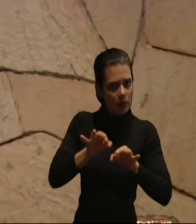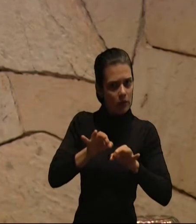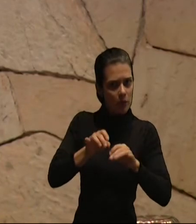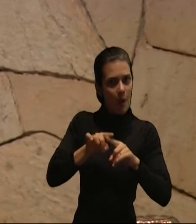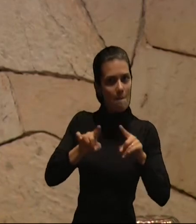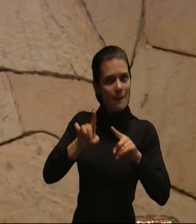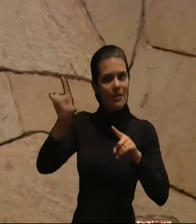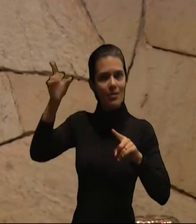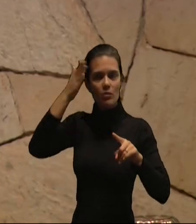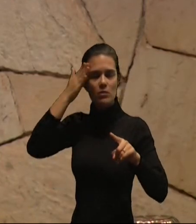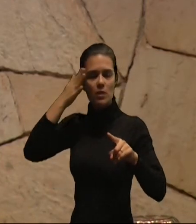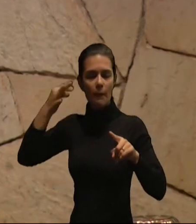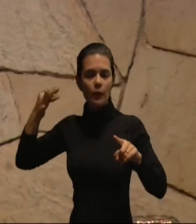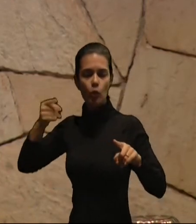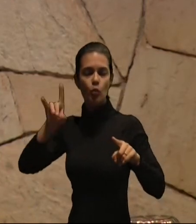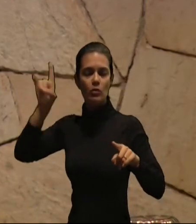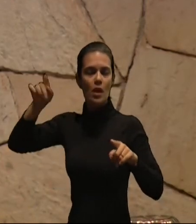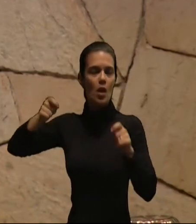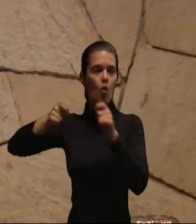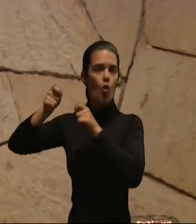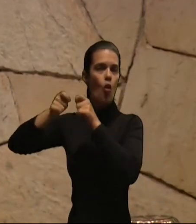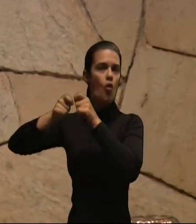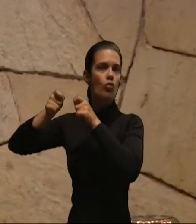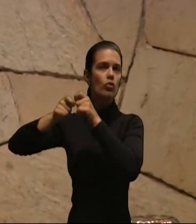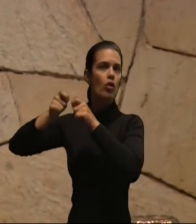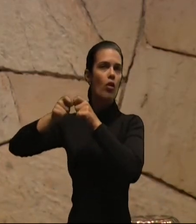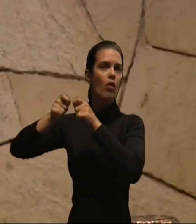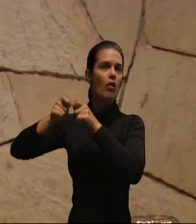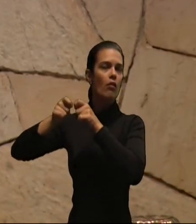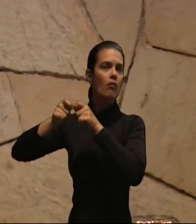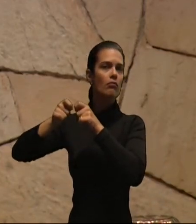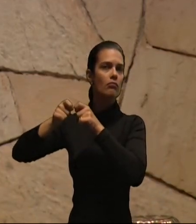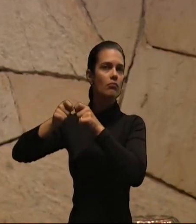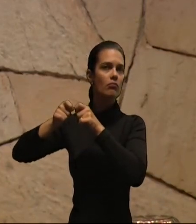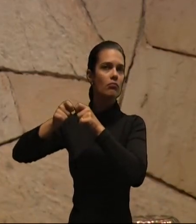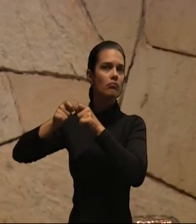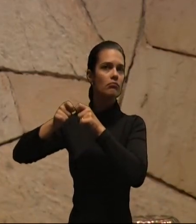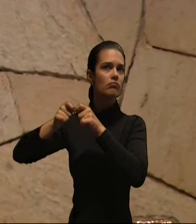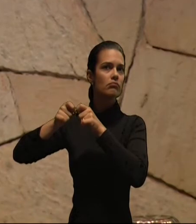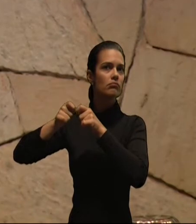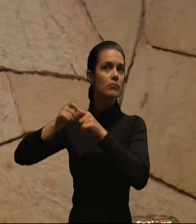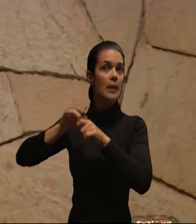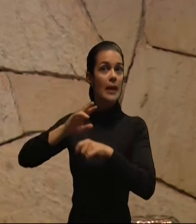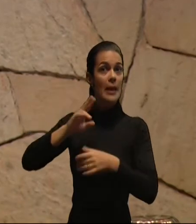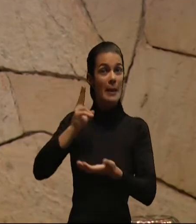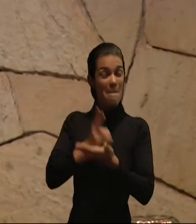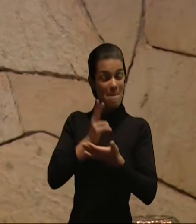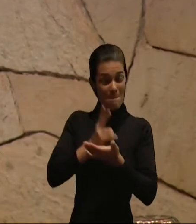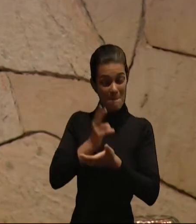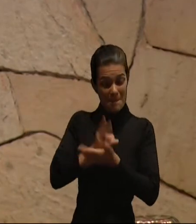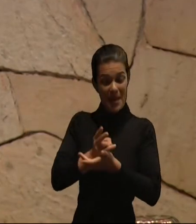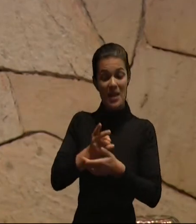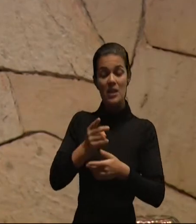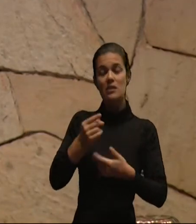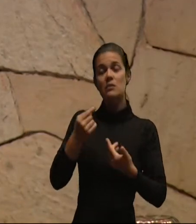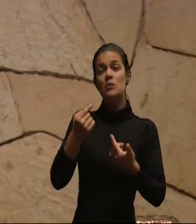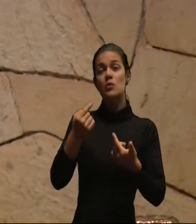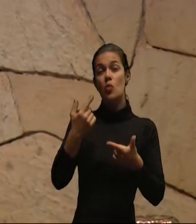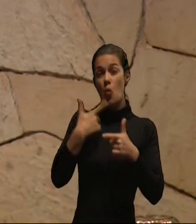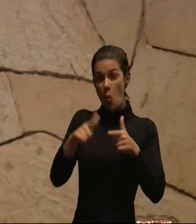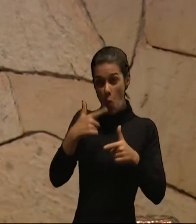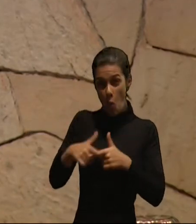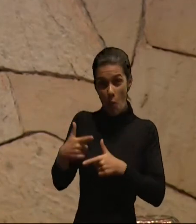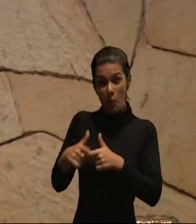todas as coisas. E é aquele que mesmo na adversidade e na prova prometeu